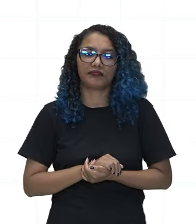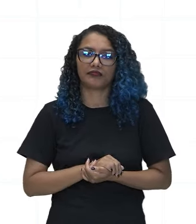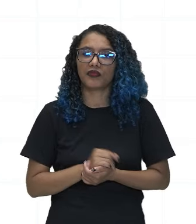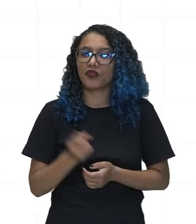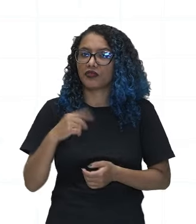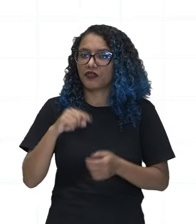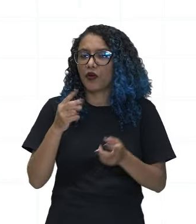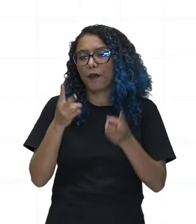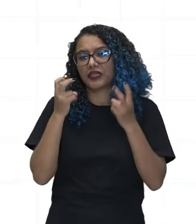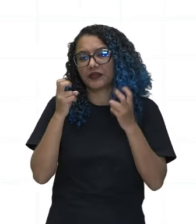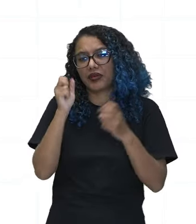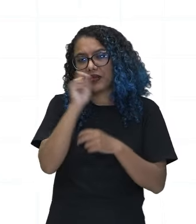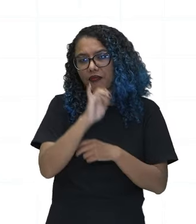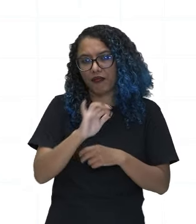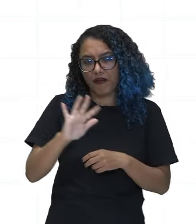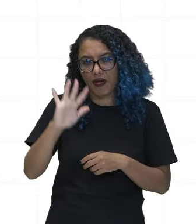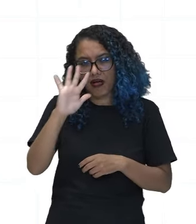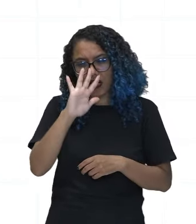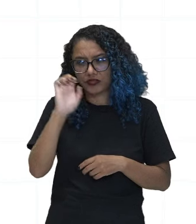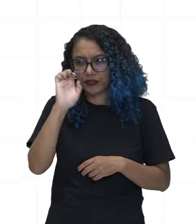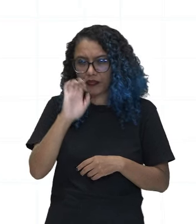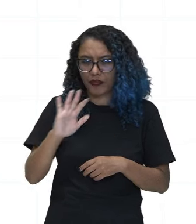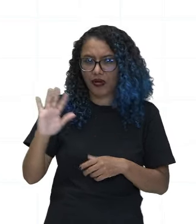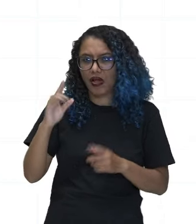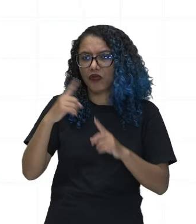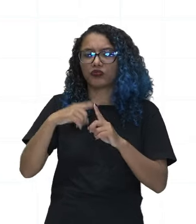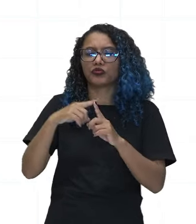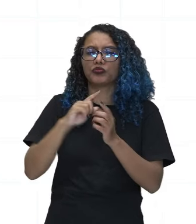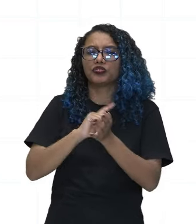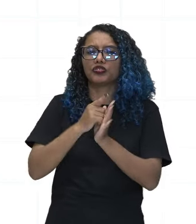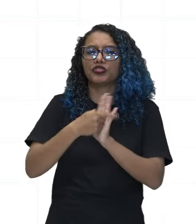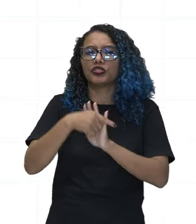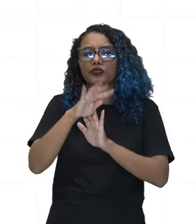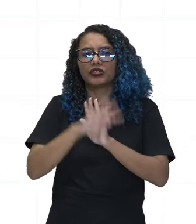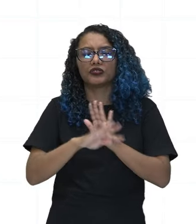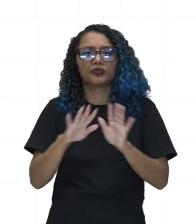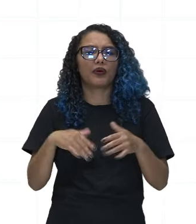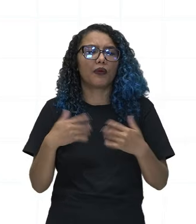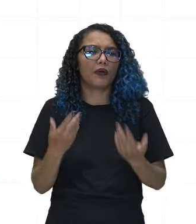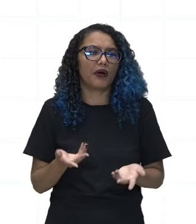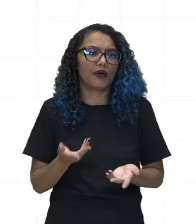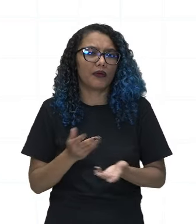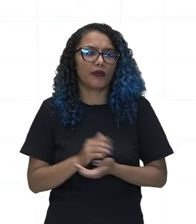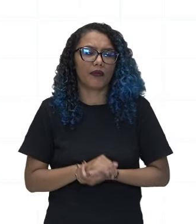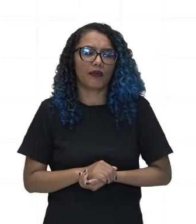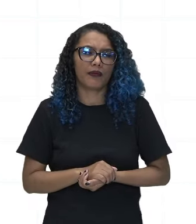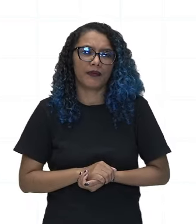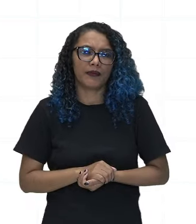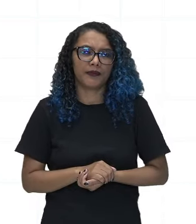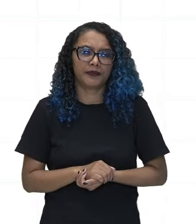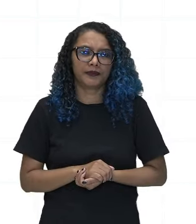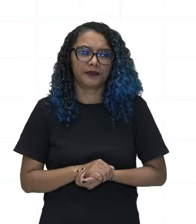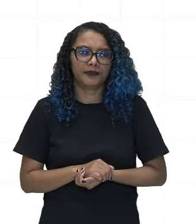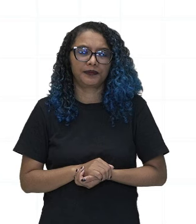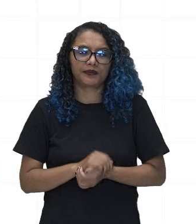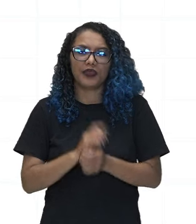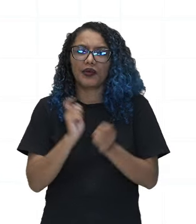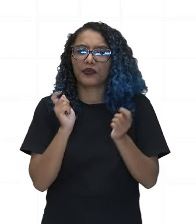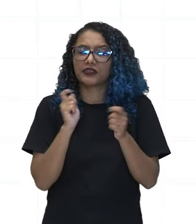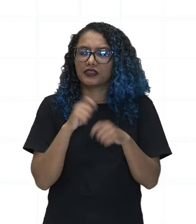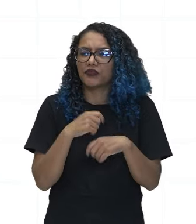imagem. Olha, através dessa imagem, que tipo de gênero textual, que tipo de texto eu posso